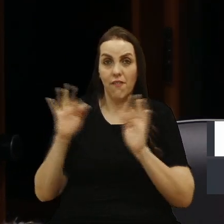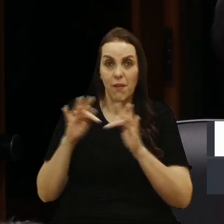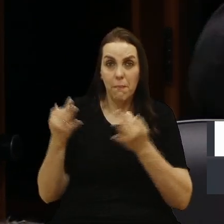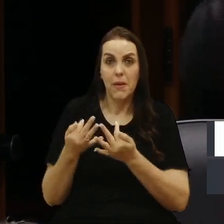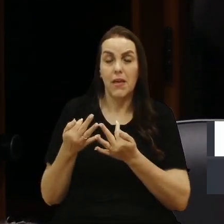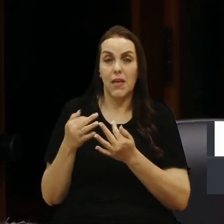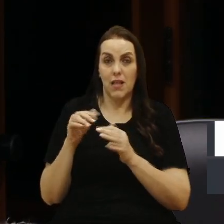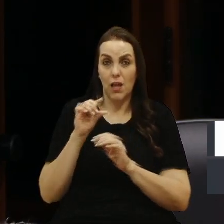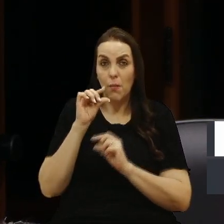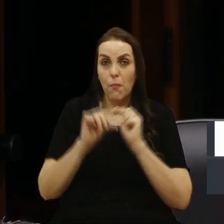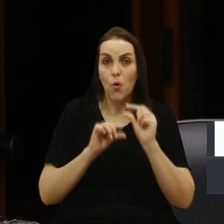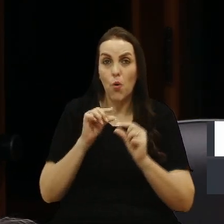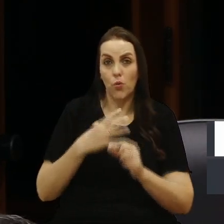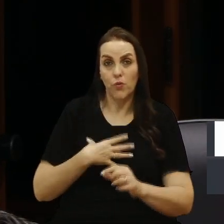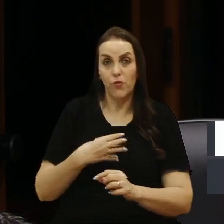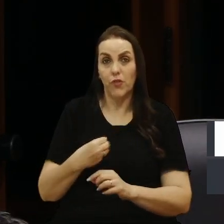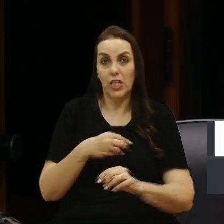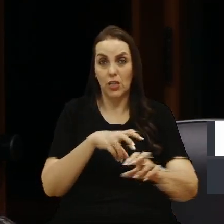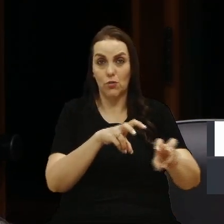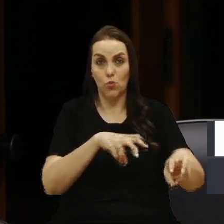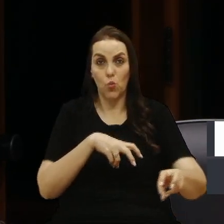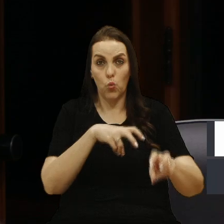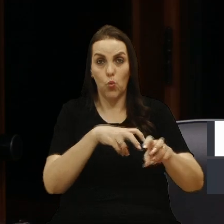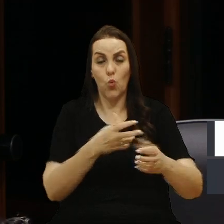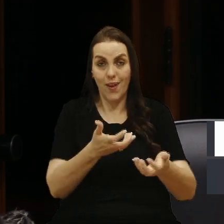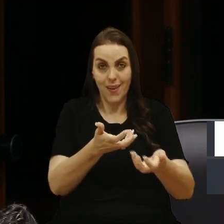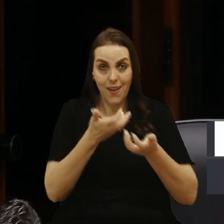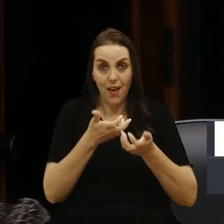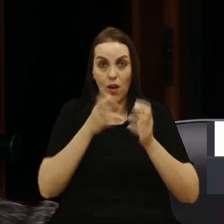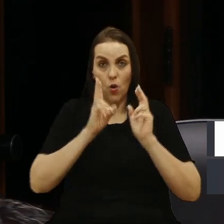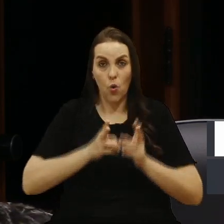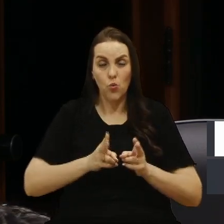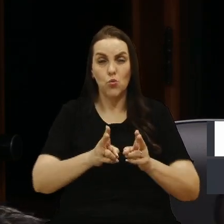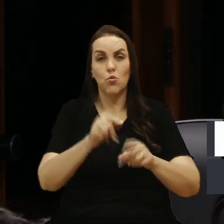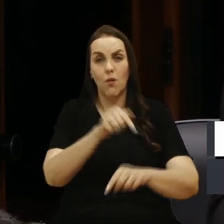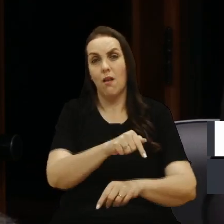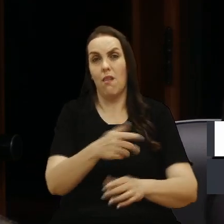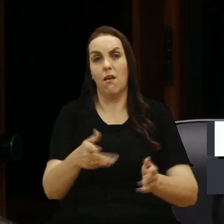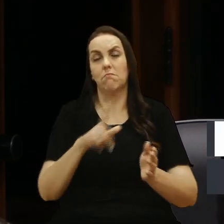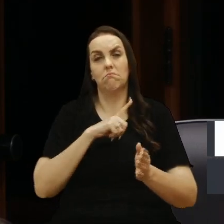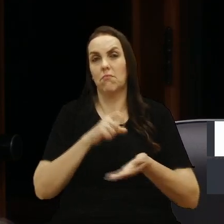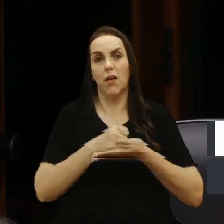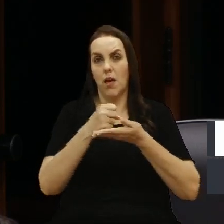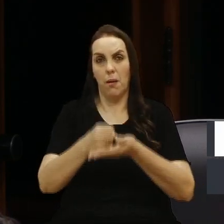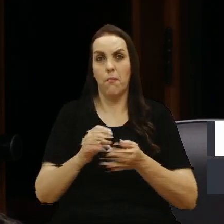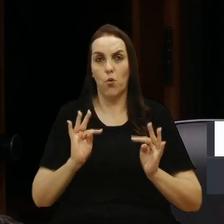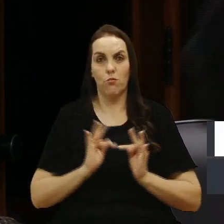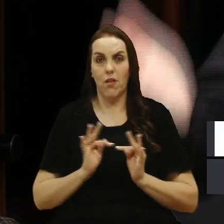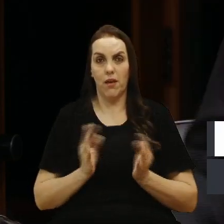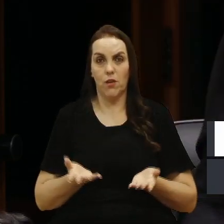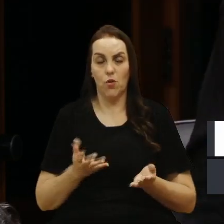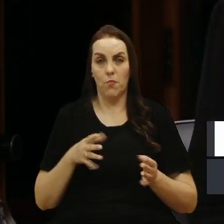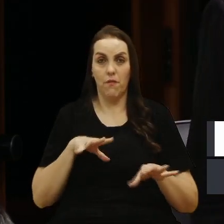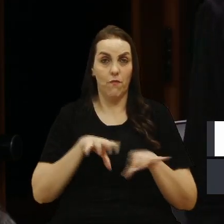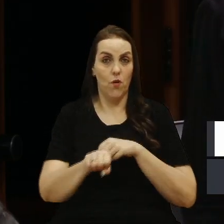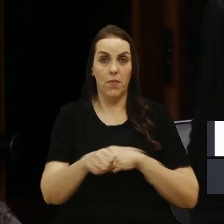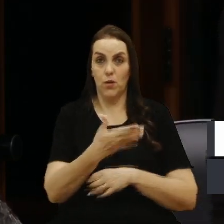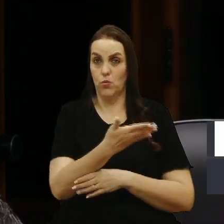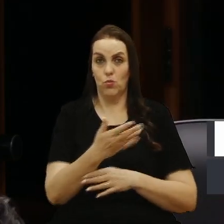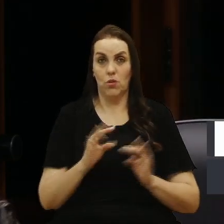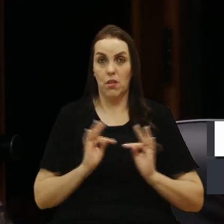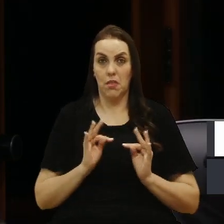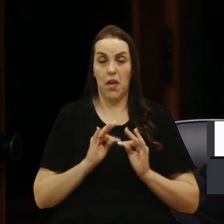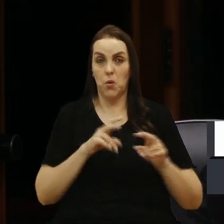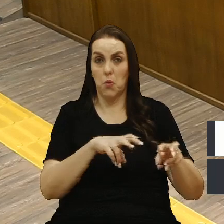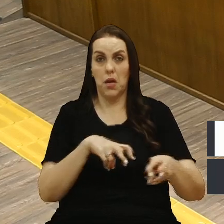poucos filhos dos colonos que queiram continuar na colônia tenham apoio técnico, para se formar em técnico agrícola e em outros